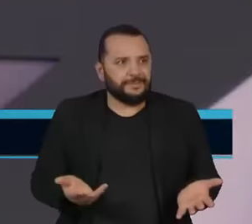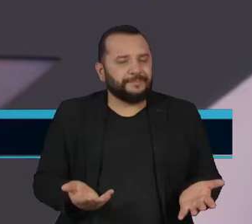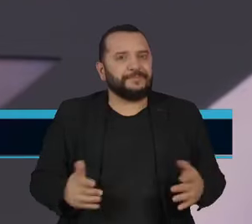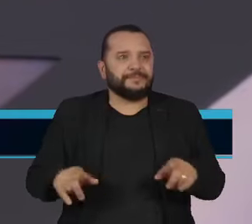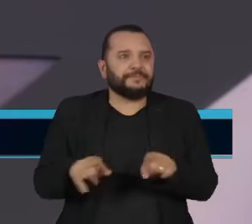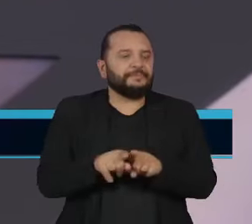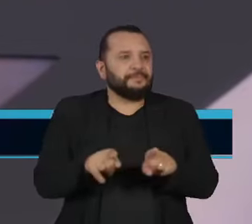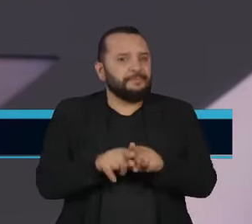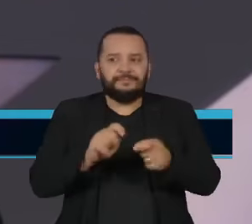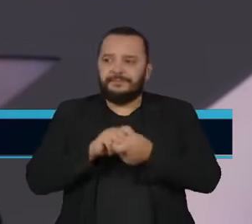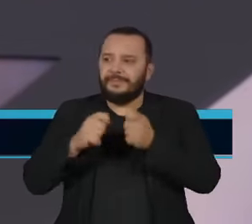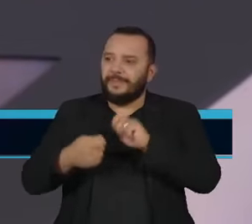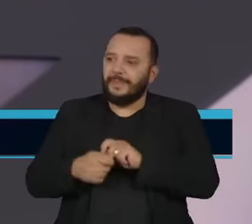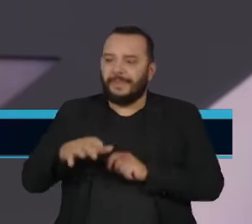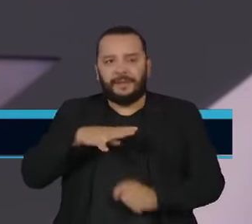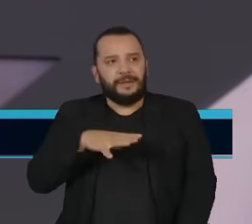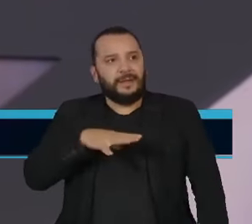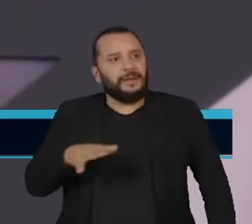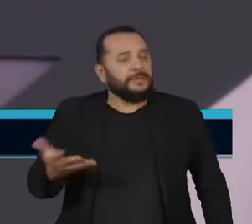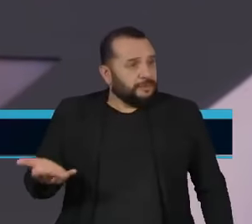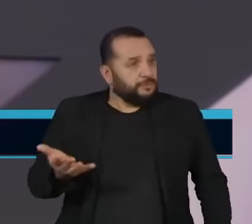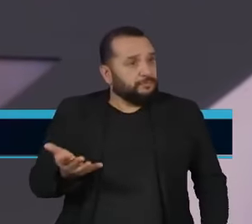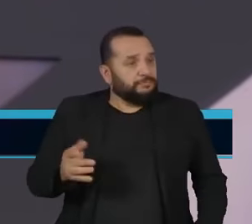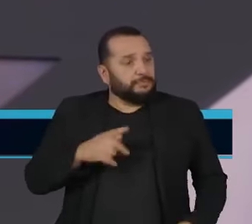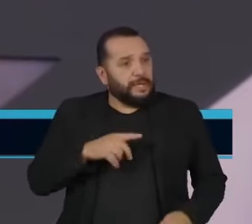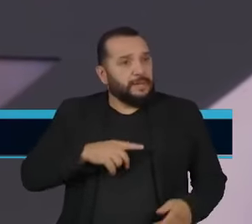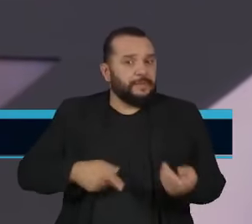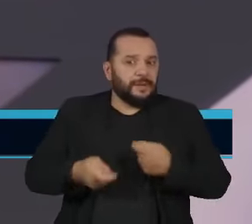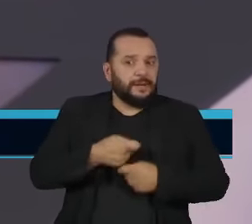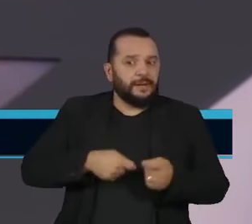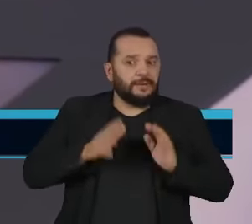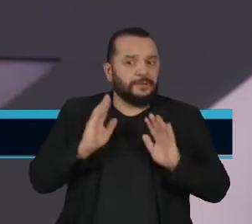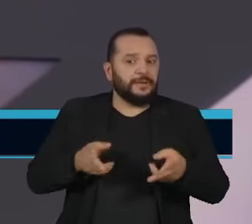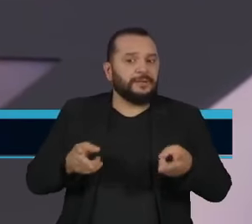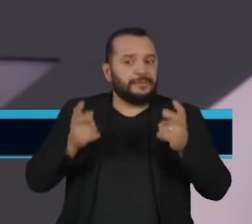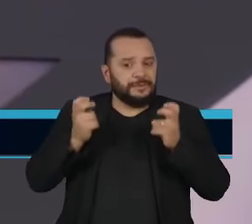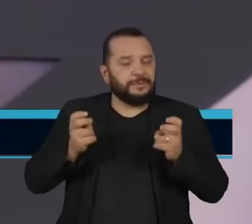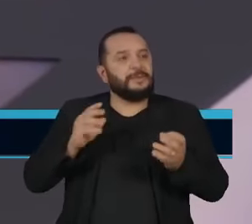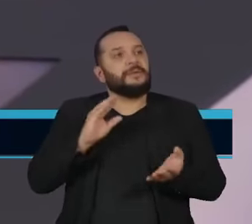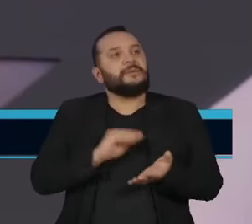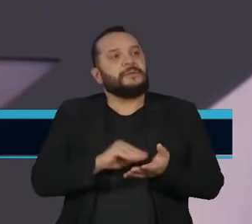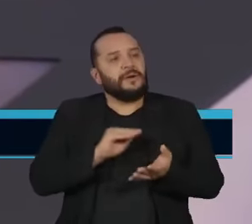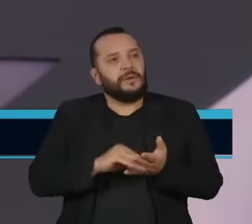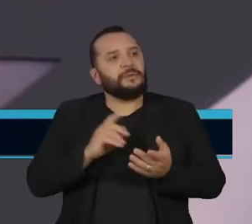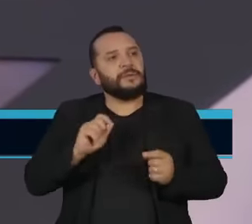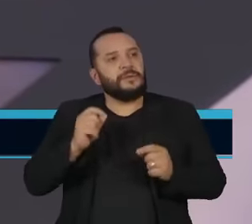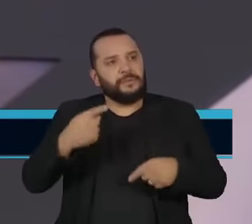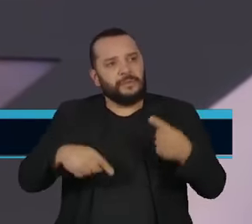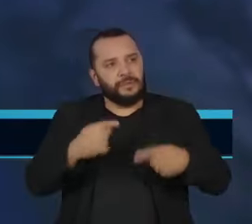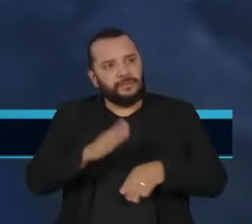requalificar cidades inteiras, etc. Tem mercado, o mercado já percebeu. Agora, falta o gatilho político para isso acontecer.